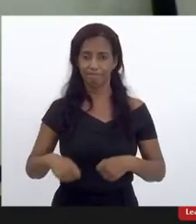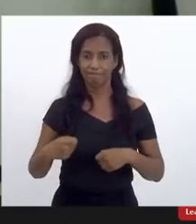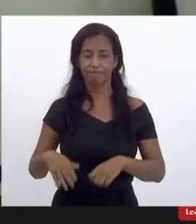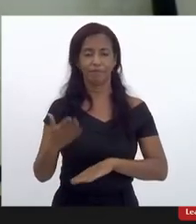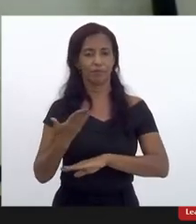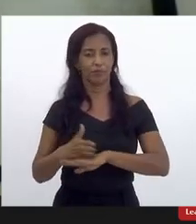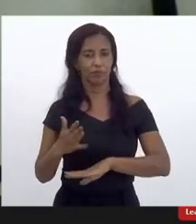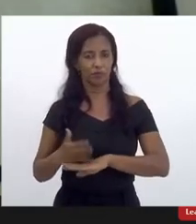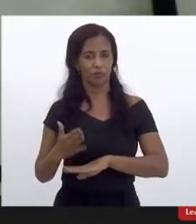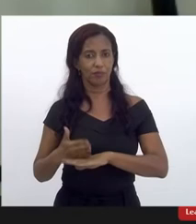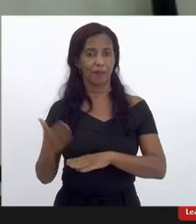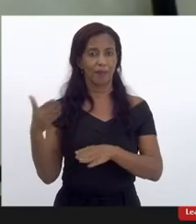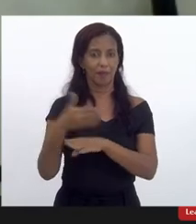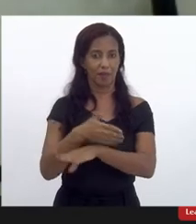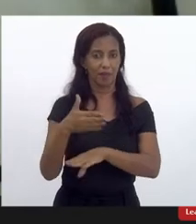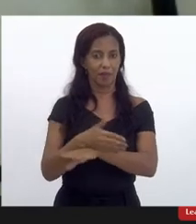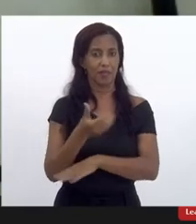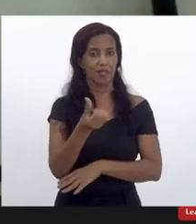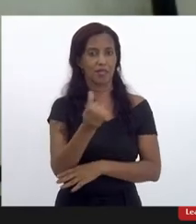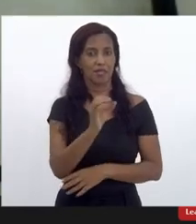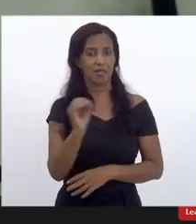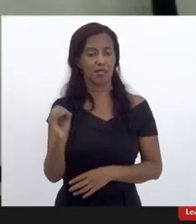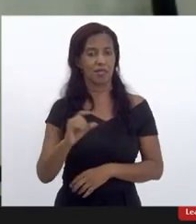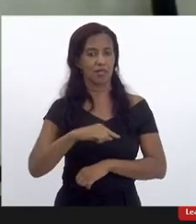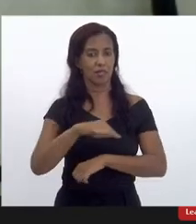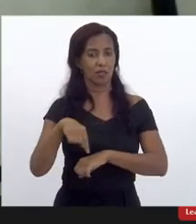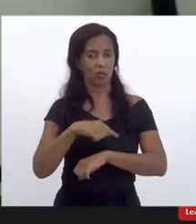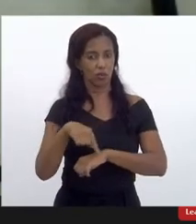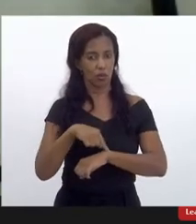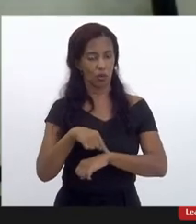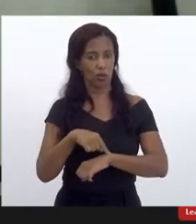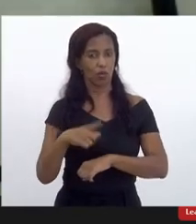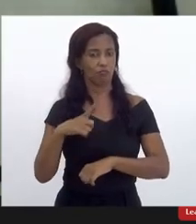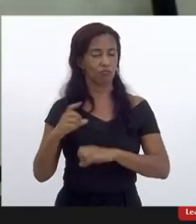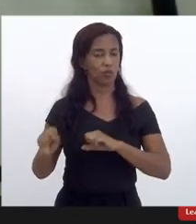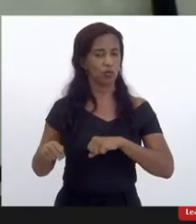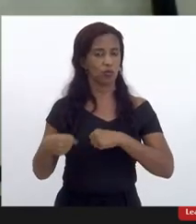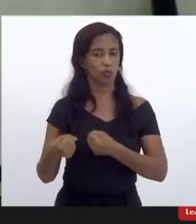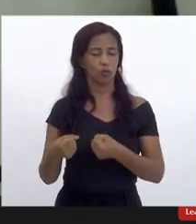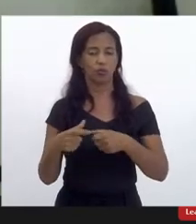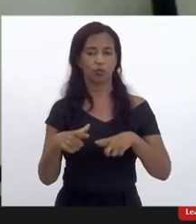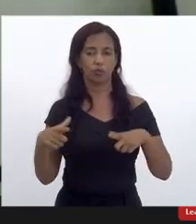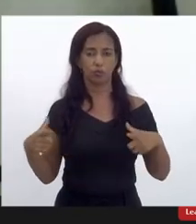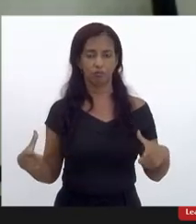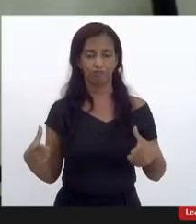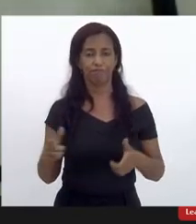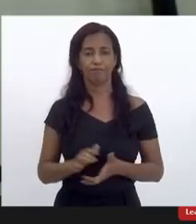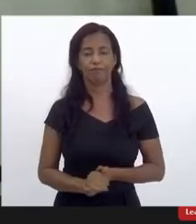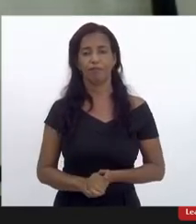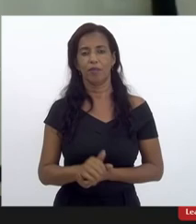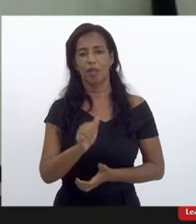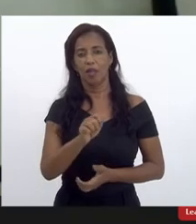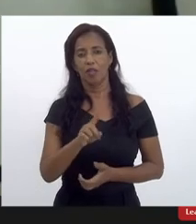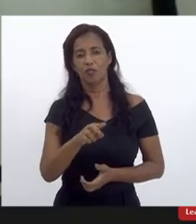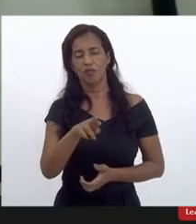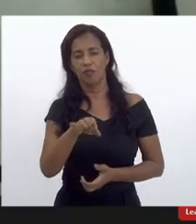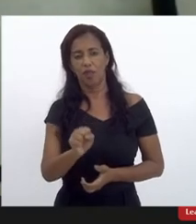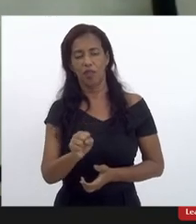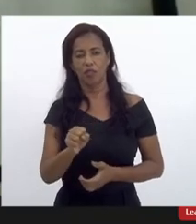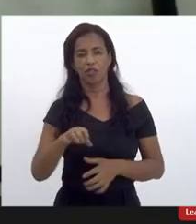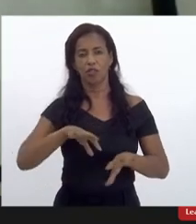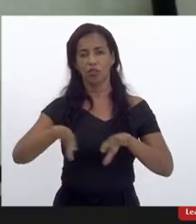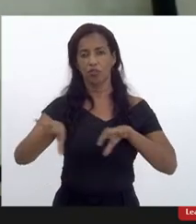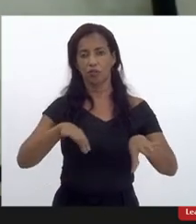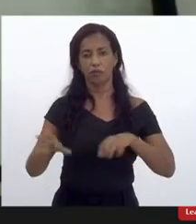estágio presencial de 600 horas. A gente tem um esforço muito grande da Advest, que é a nossa divisão de